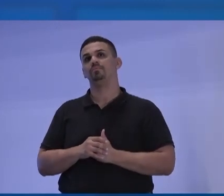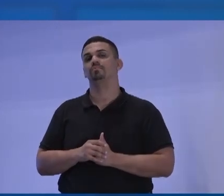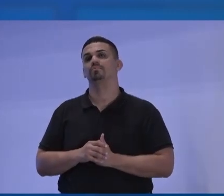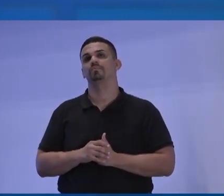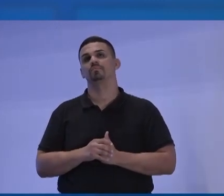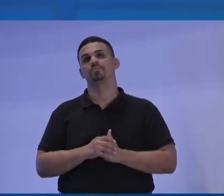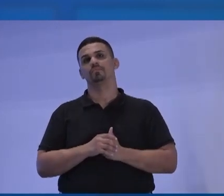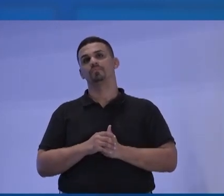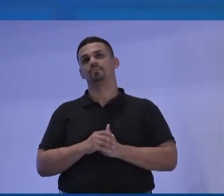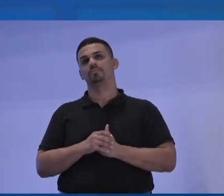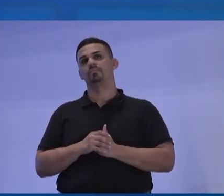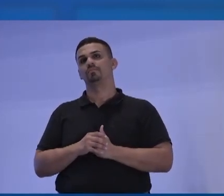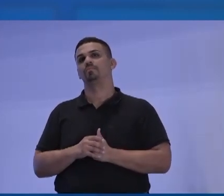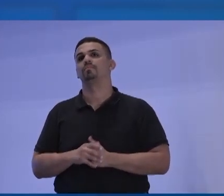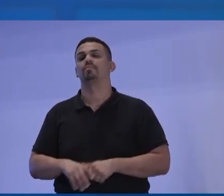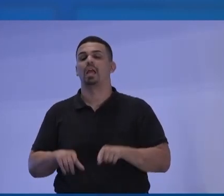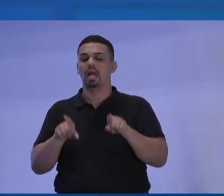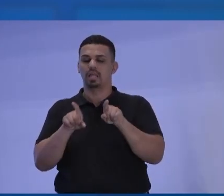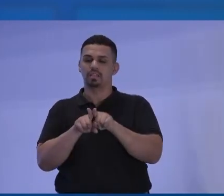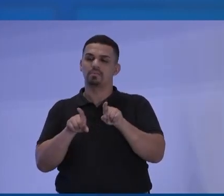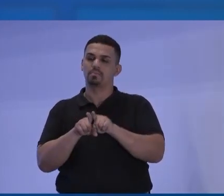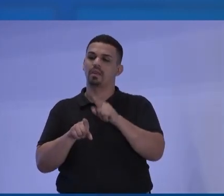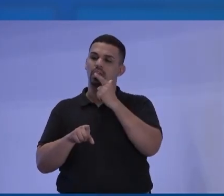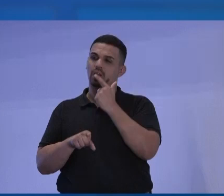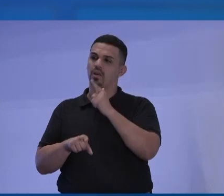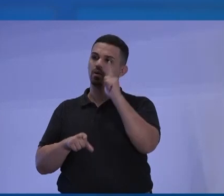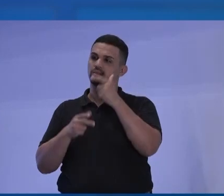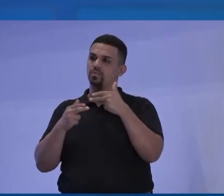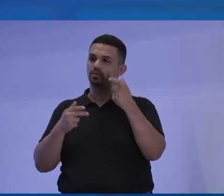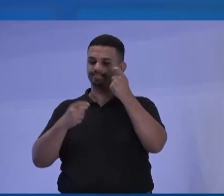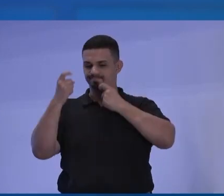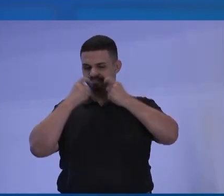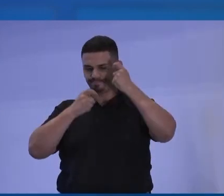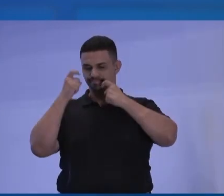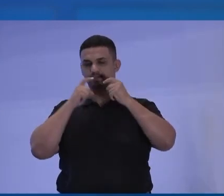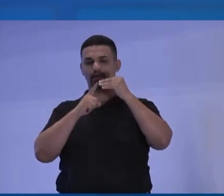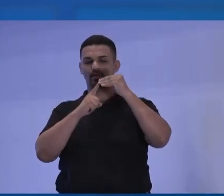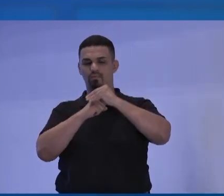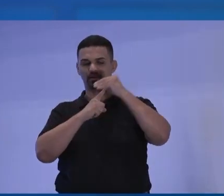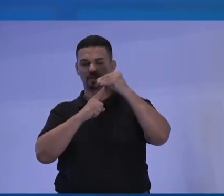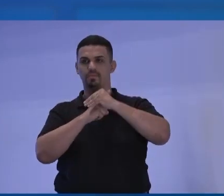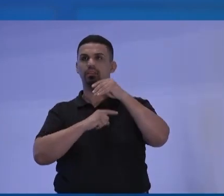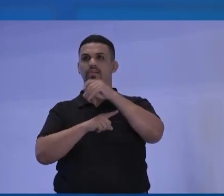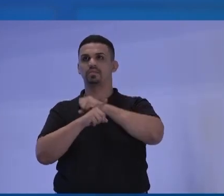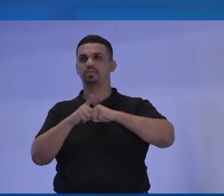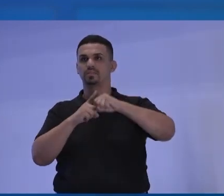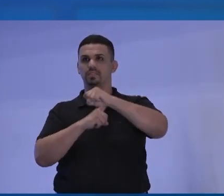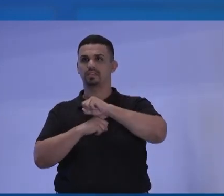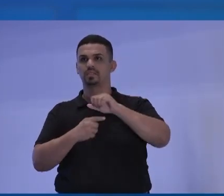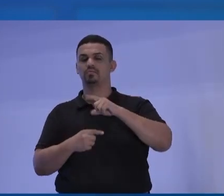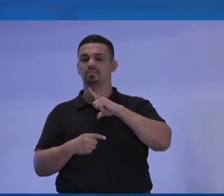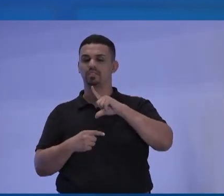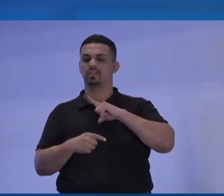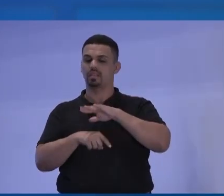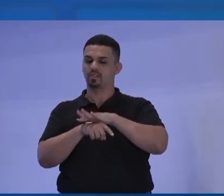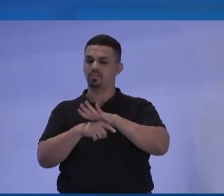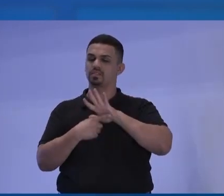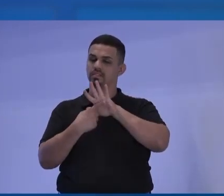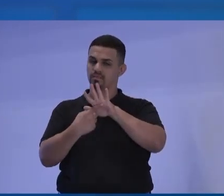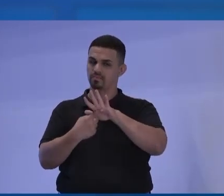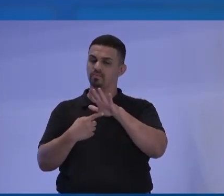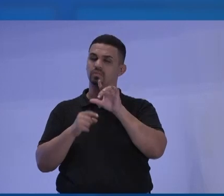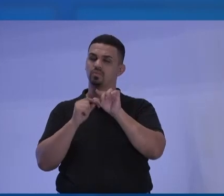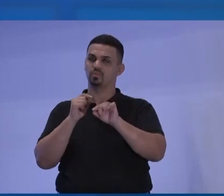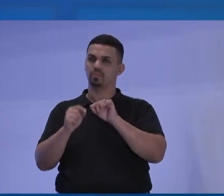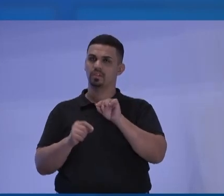Outra coisa que preocupa bastante é a vulnerabilidade social que essa doença causa. Segundo dados do